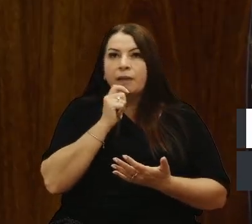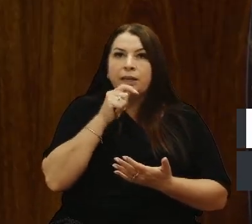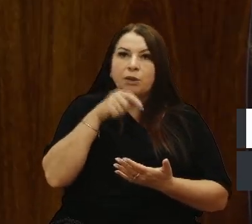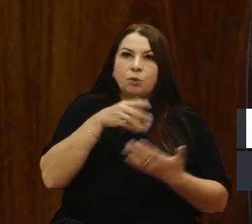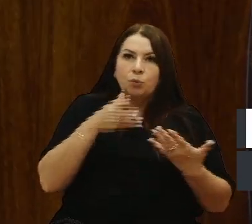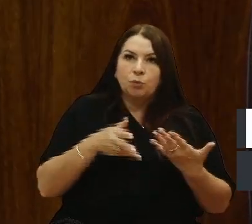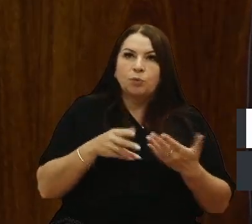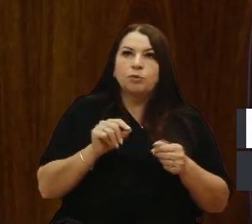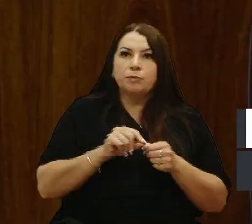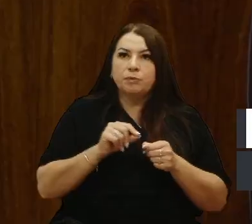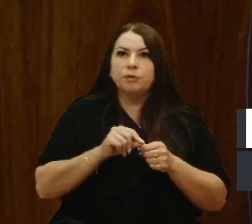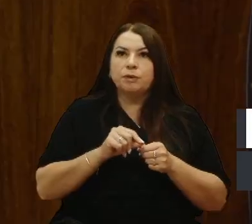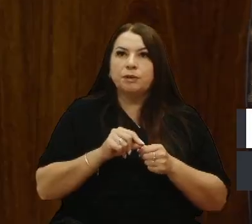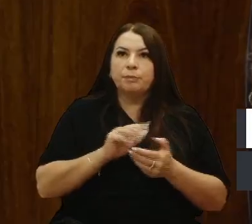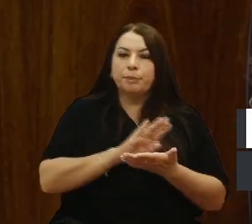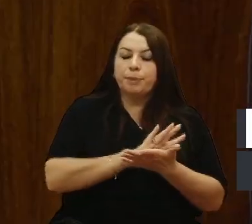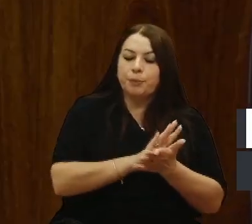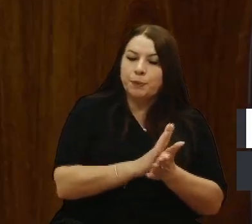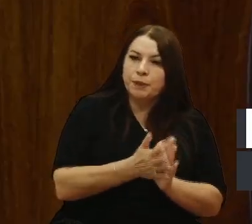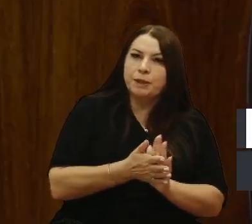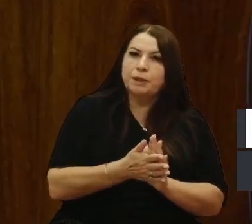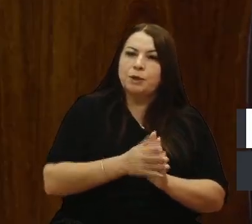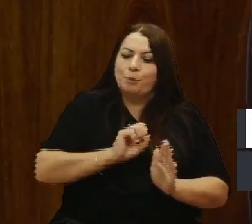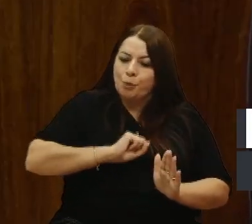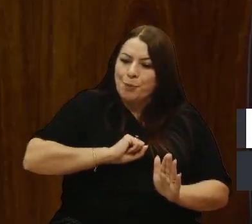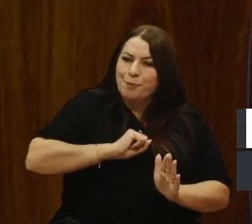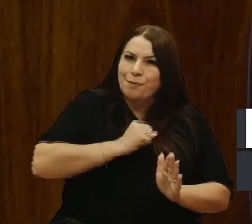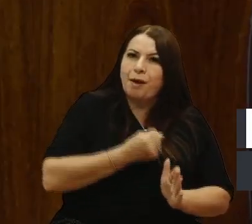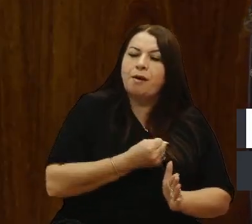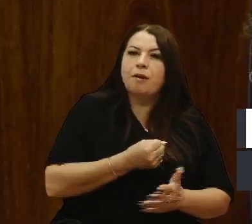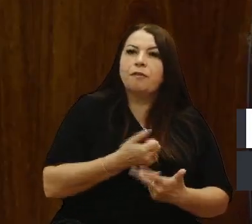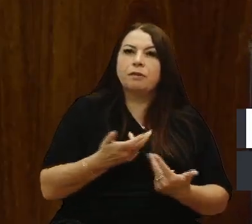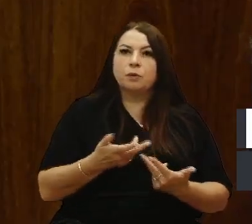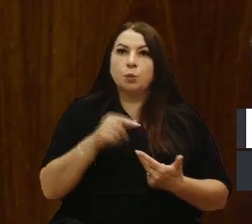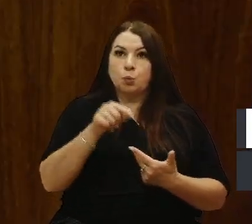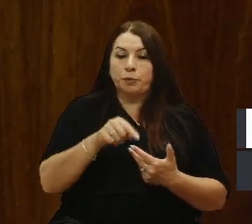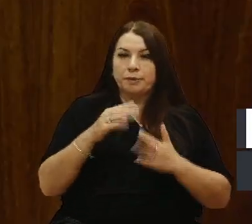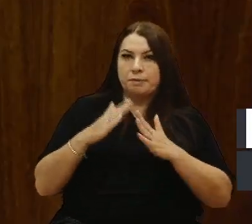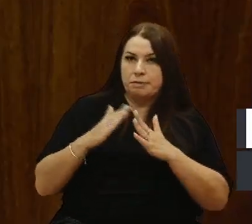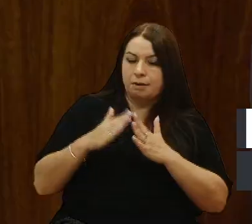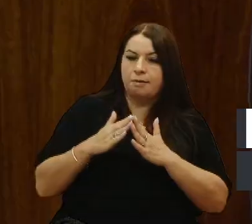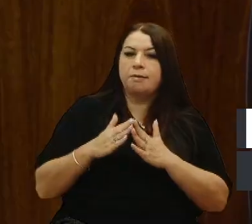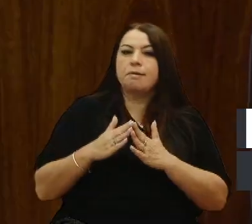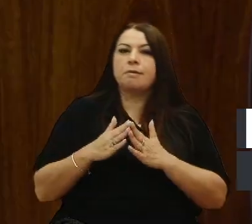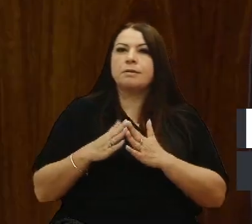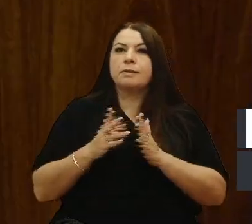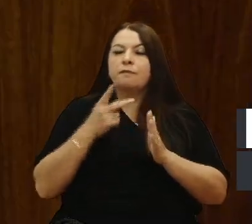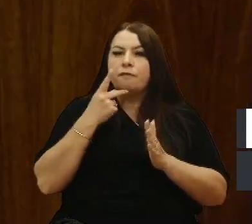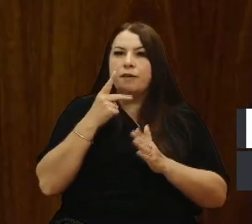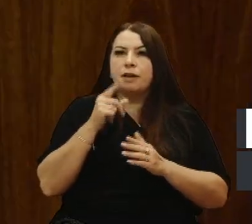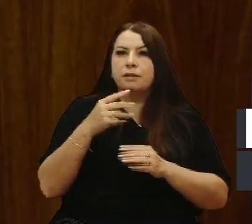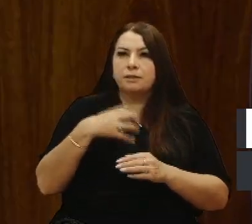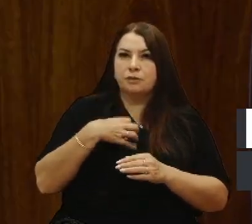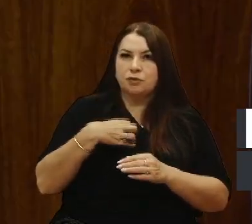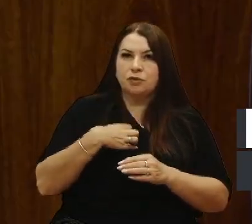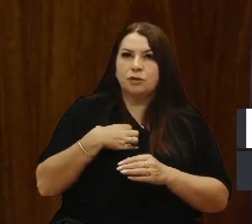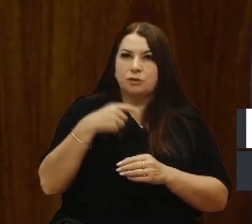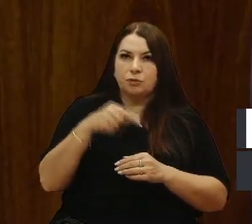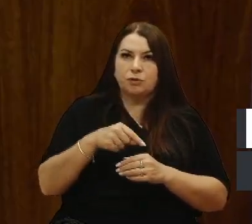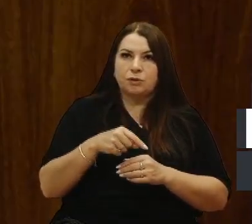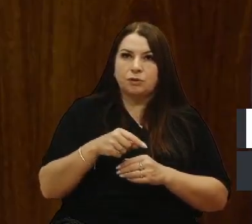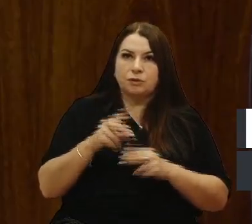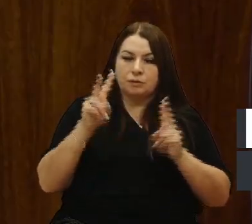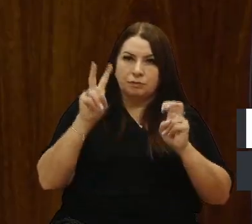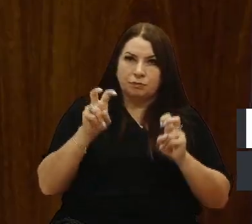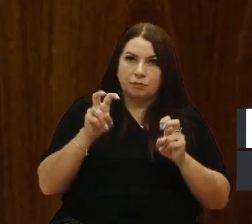é acometido pelo preconceito, pelo ódio. Então, quando esta casa trata desta forma com que está